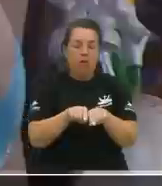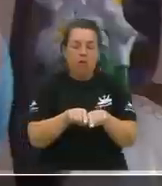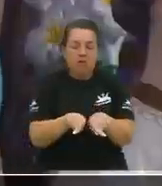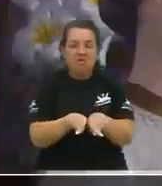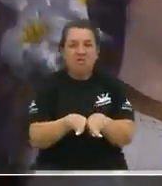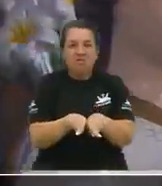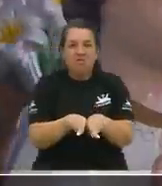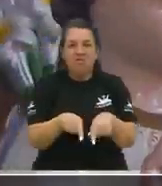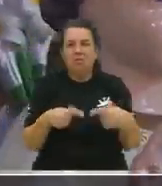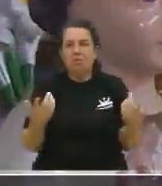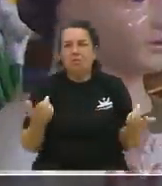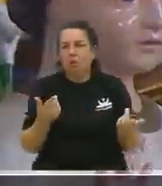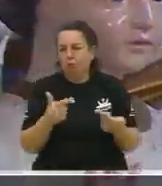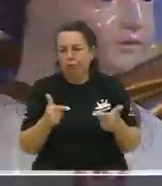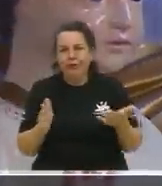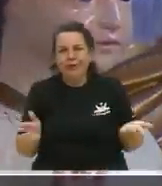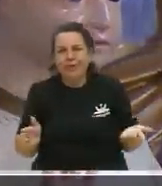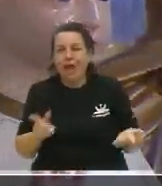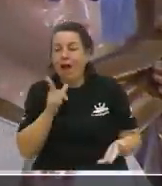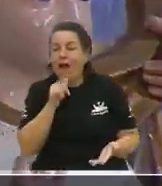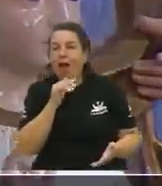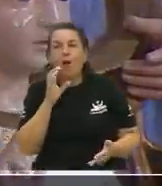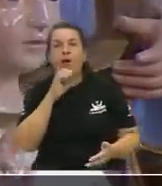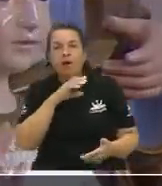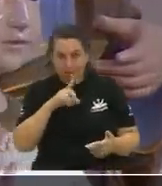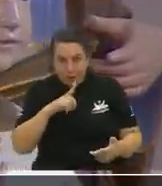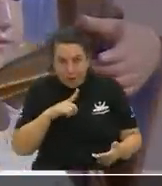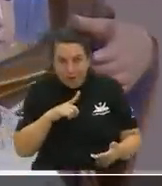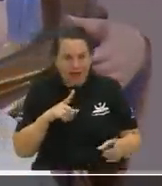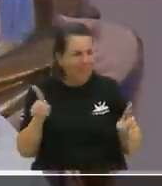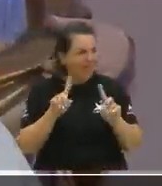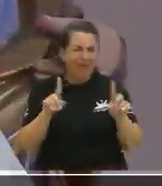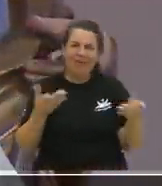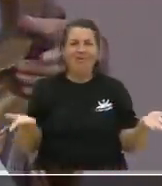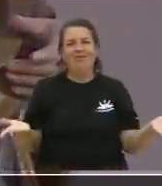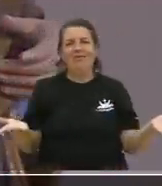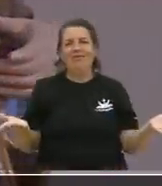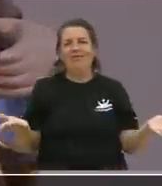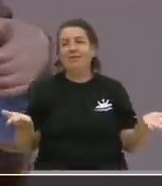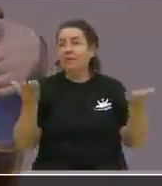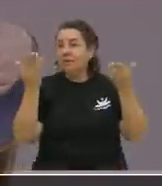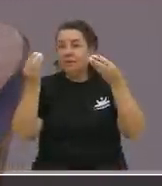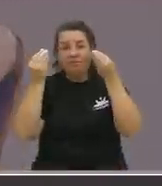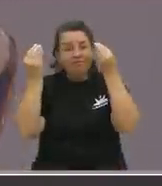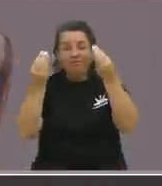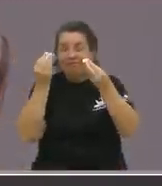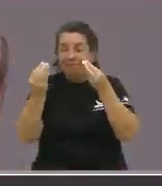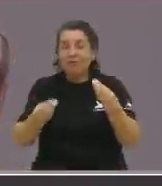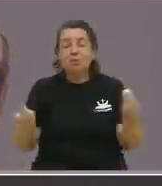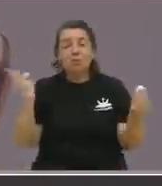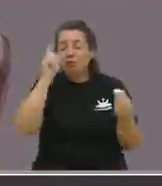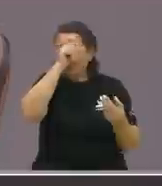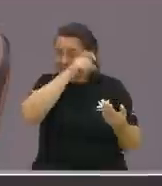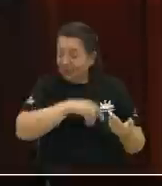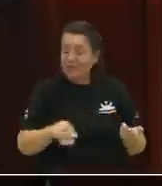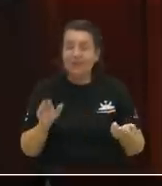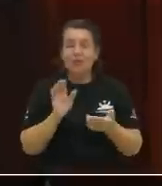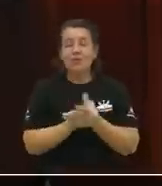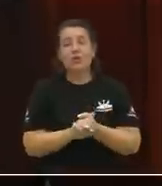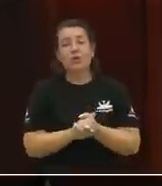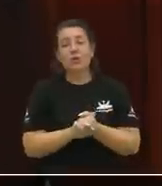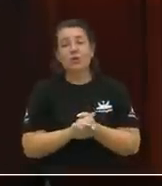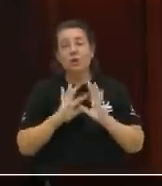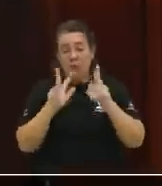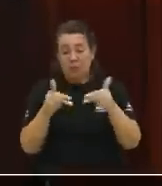água quente, não tinha. Meu Deus do céu, veja como era, dizendo assim humanamente, era